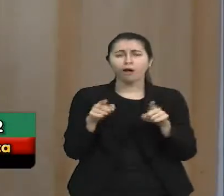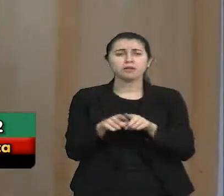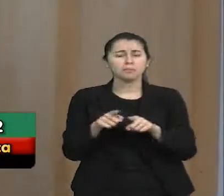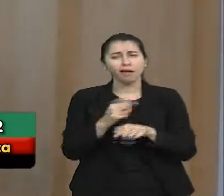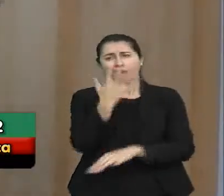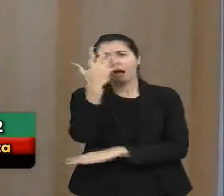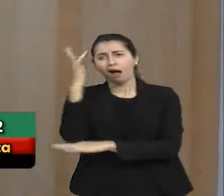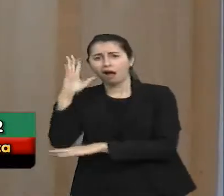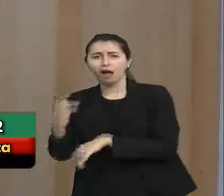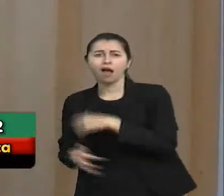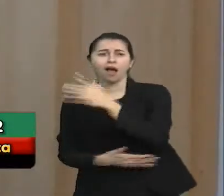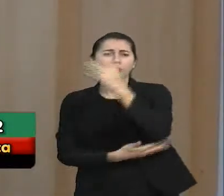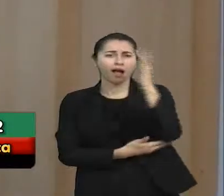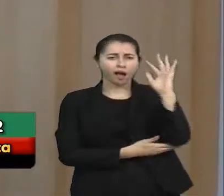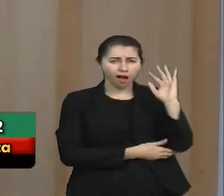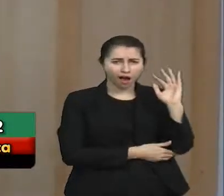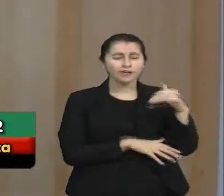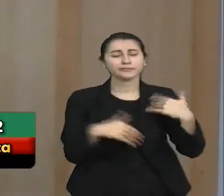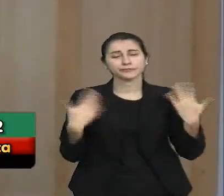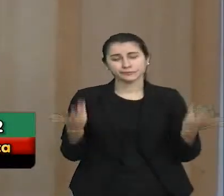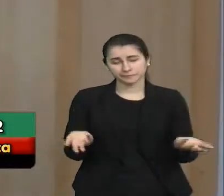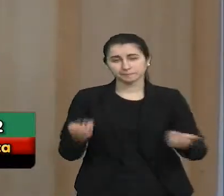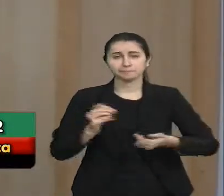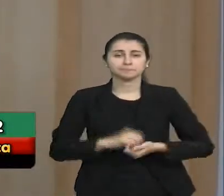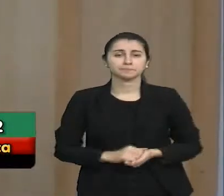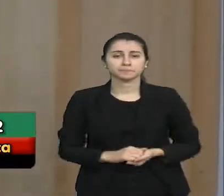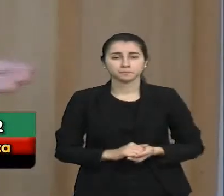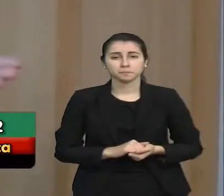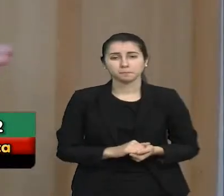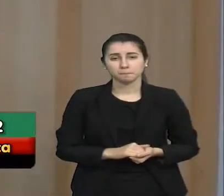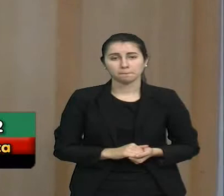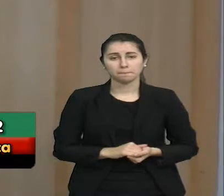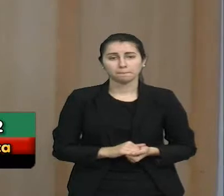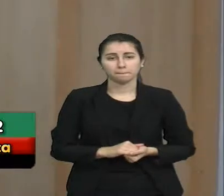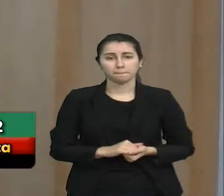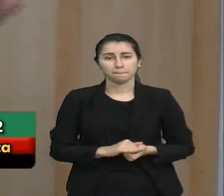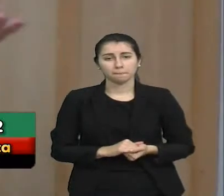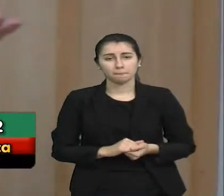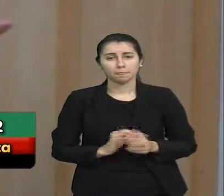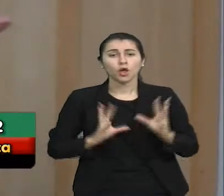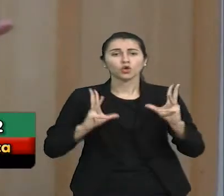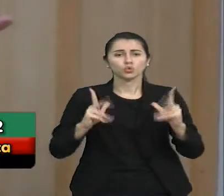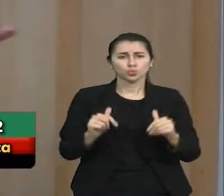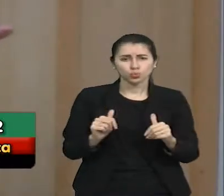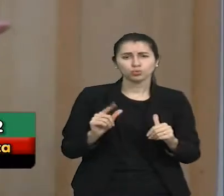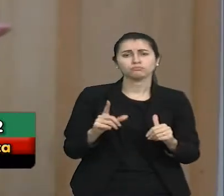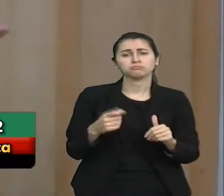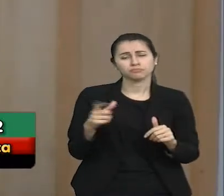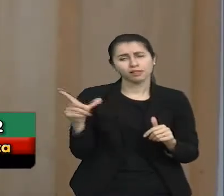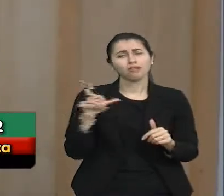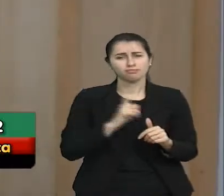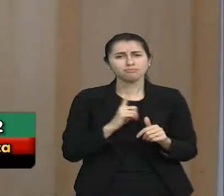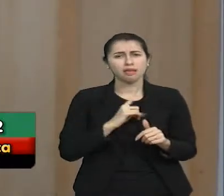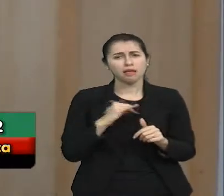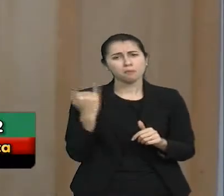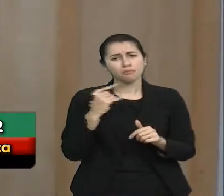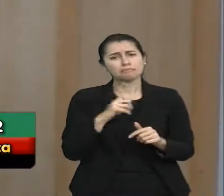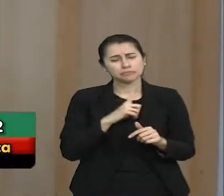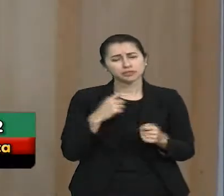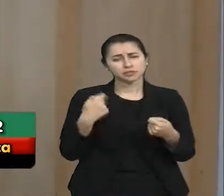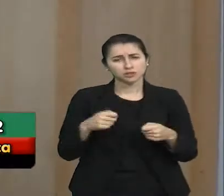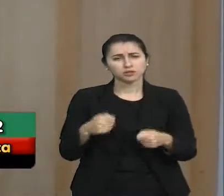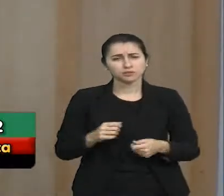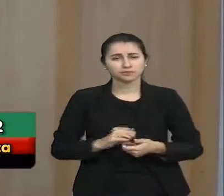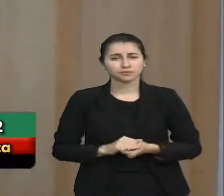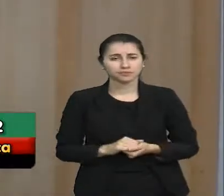sempre bicho preguiça, enfim, como um todo, tudo que precisa para um bairro, né? E, sobretudo,